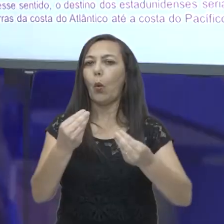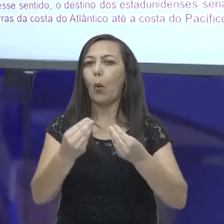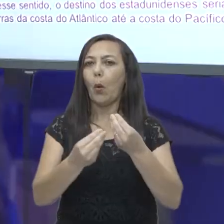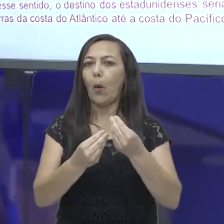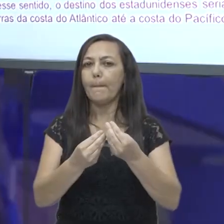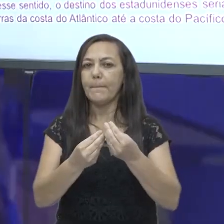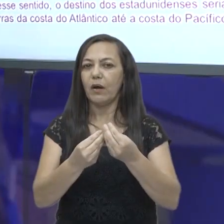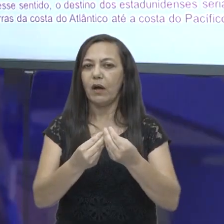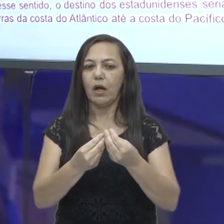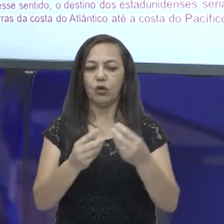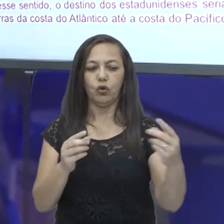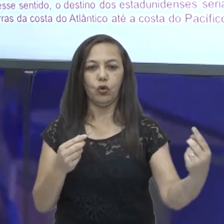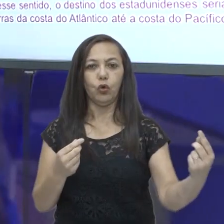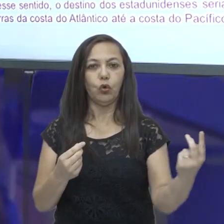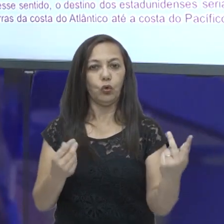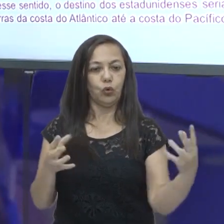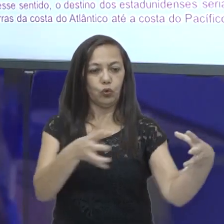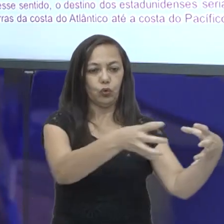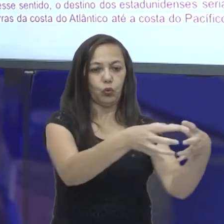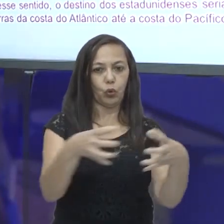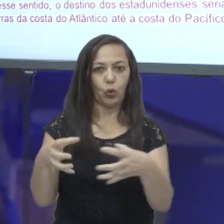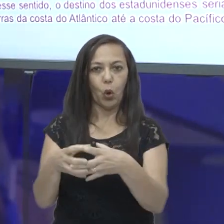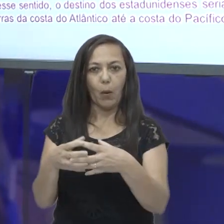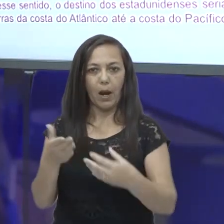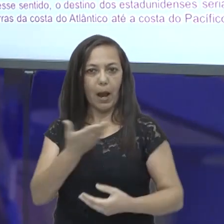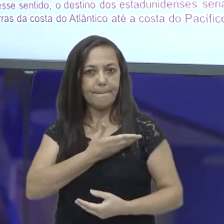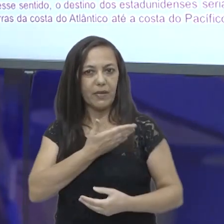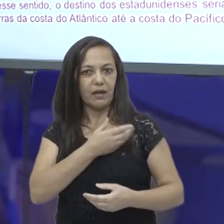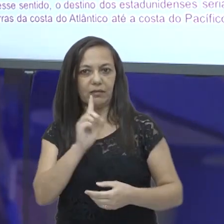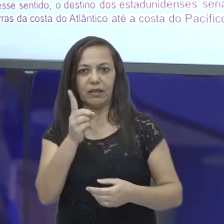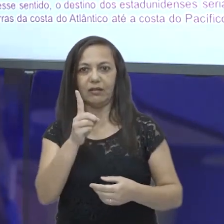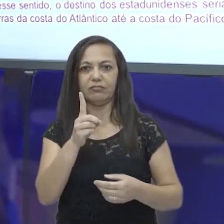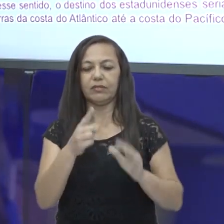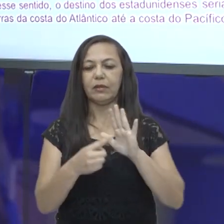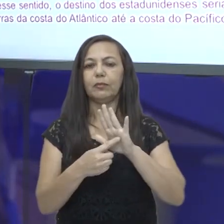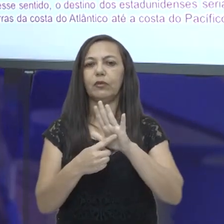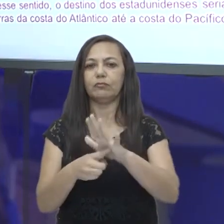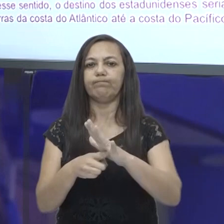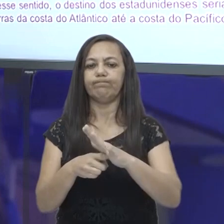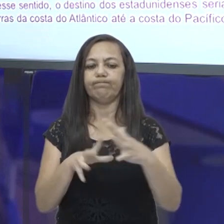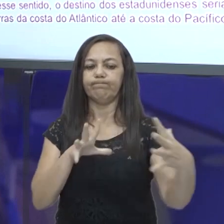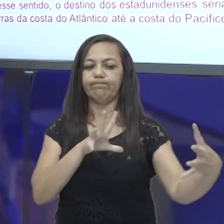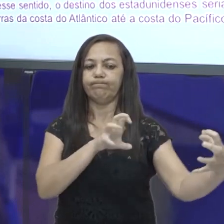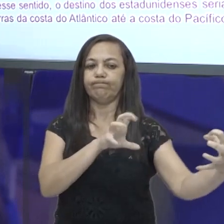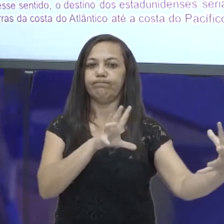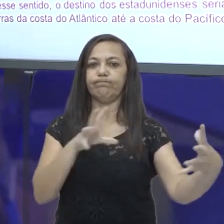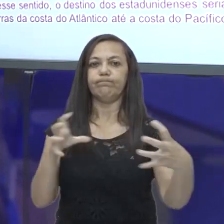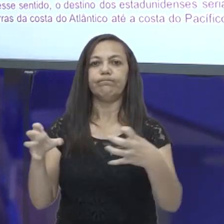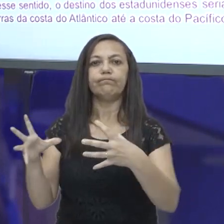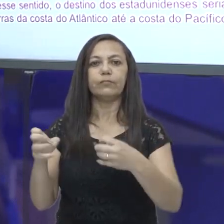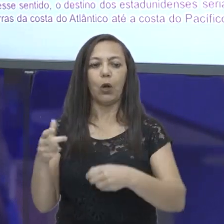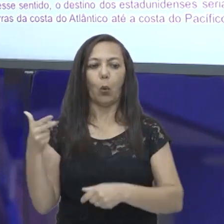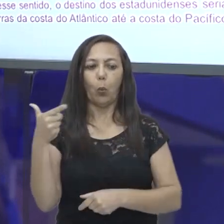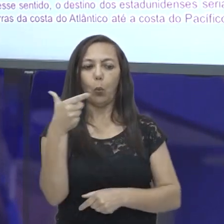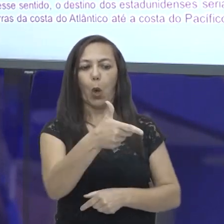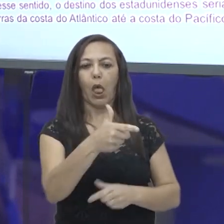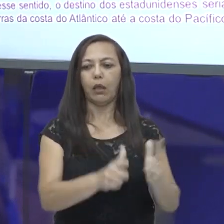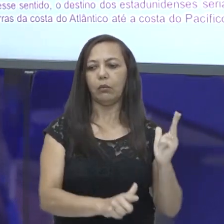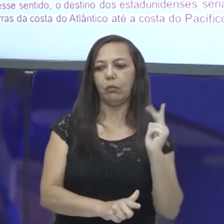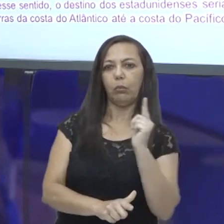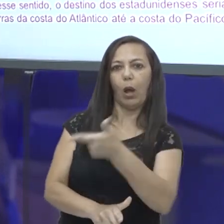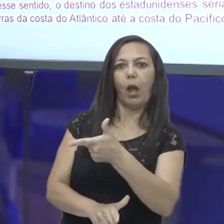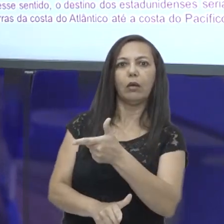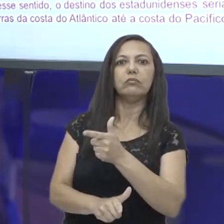forma amigável, legal? Não. Era a forma, como eu mostrei para a imagem, na primeira imagem, com arma de fogo, tá